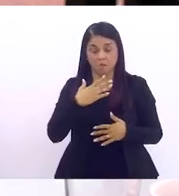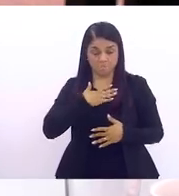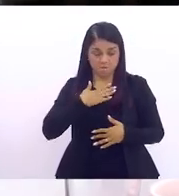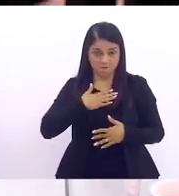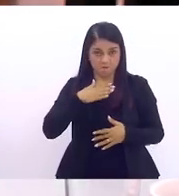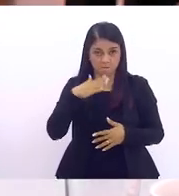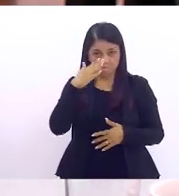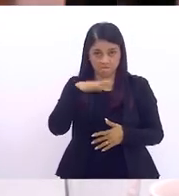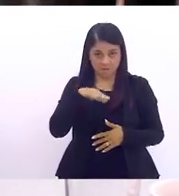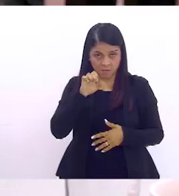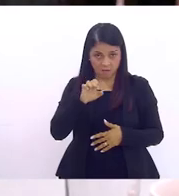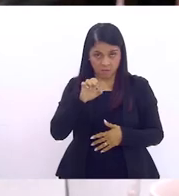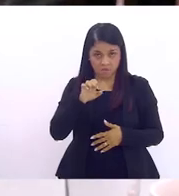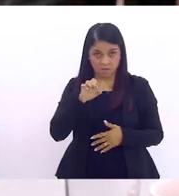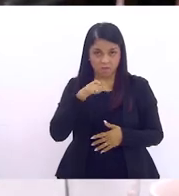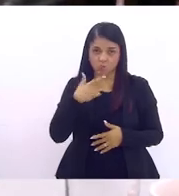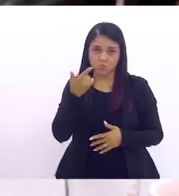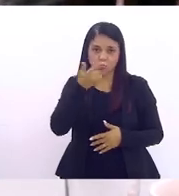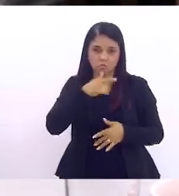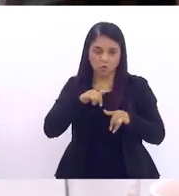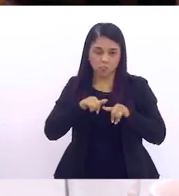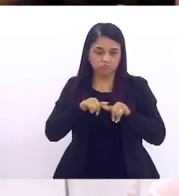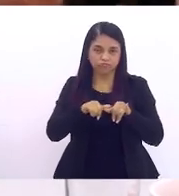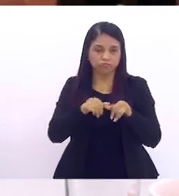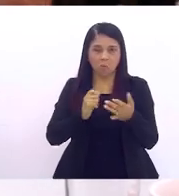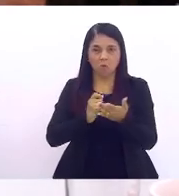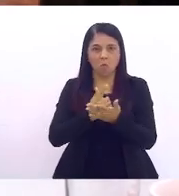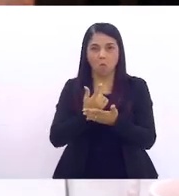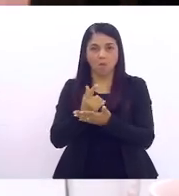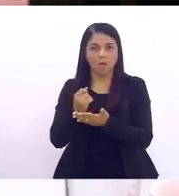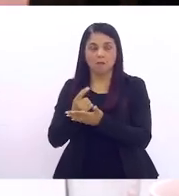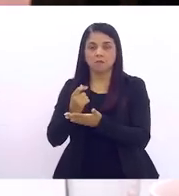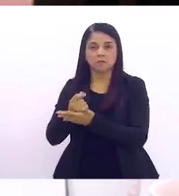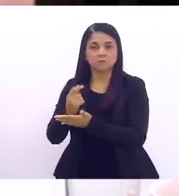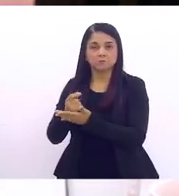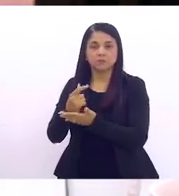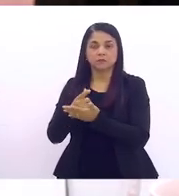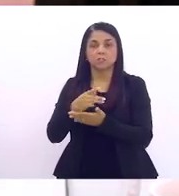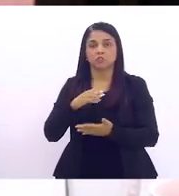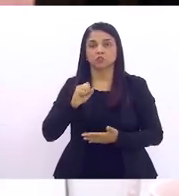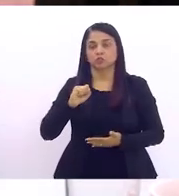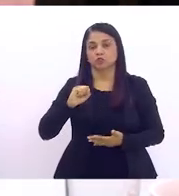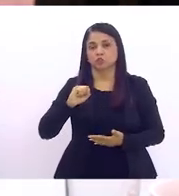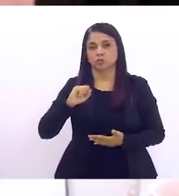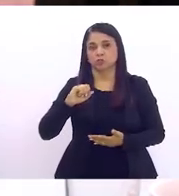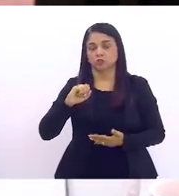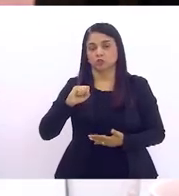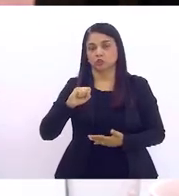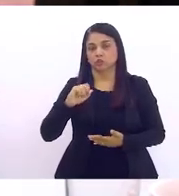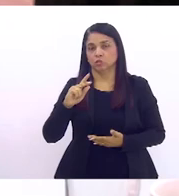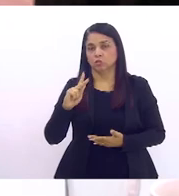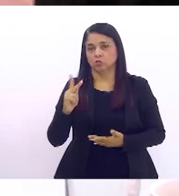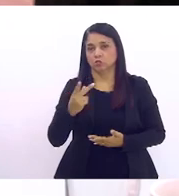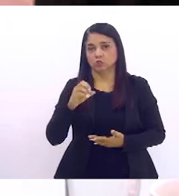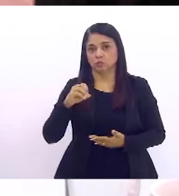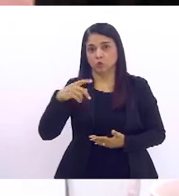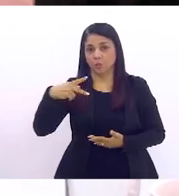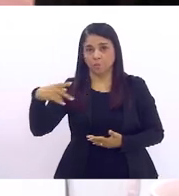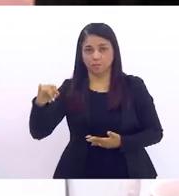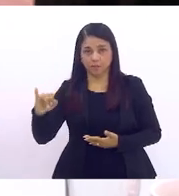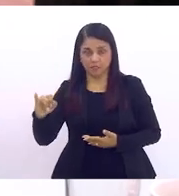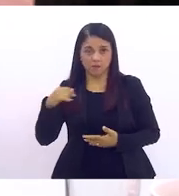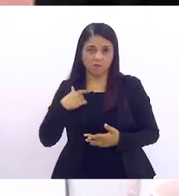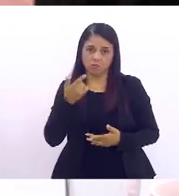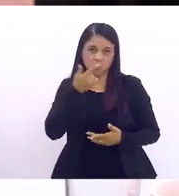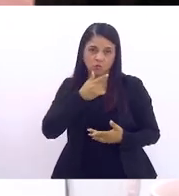exemplo ela não consegue fazer uma compra na Shop ela bota no carrinho e pede para eu finalizar a compra para ela imagina